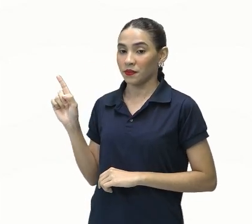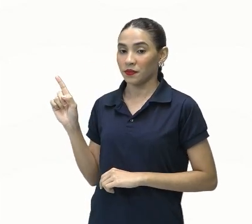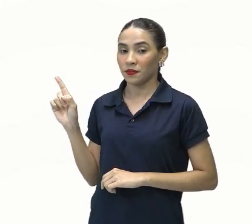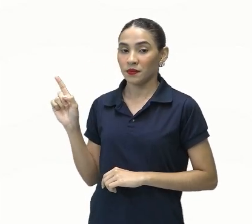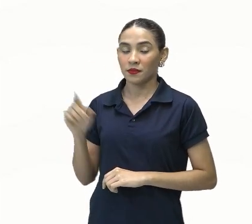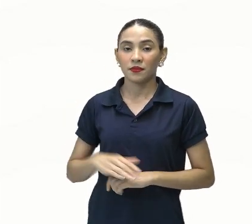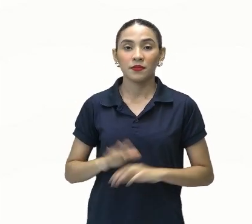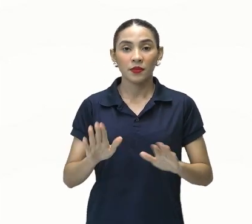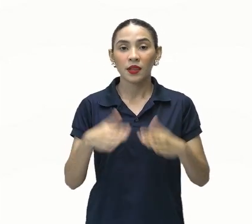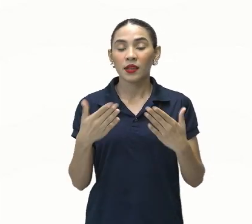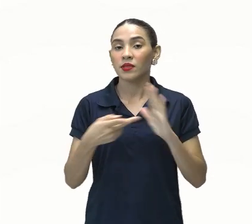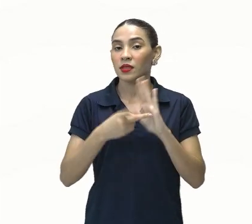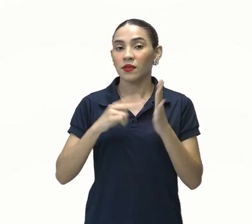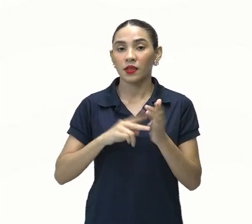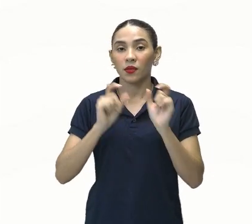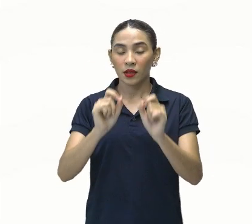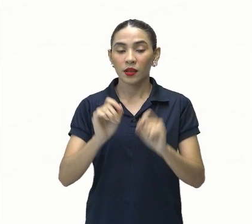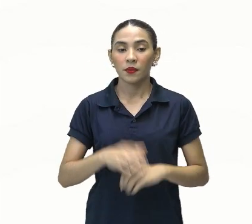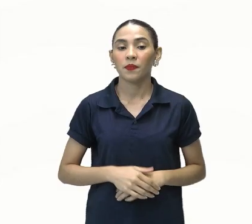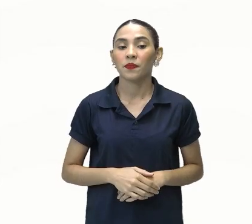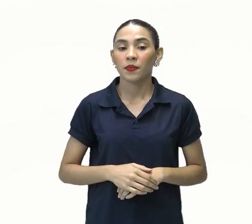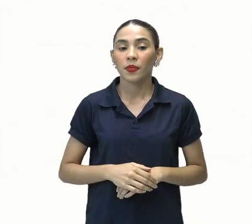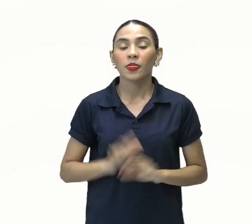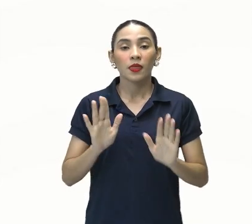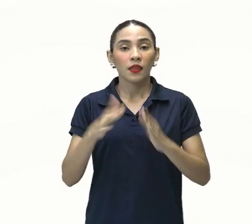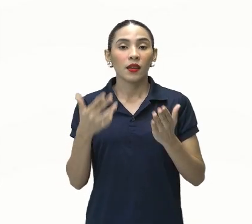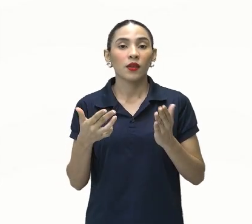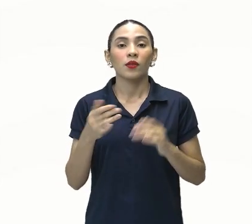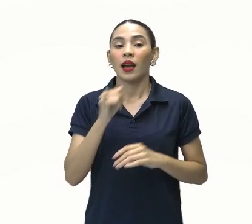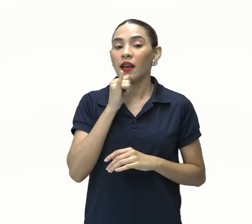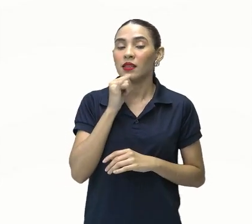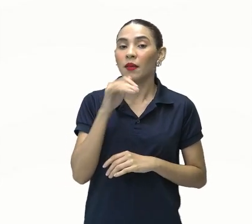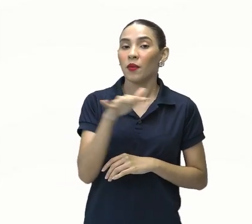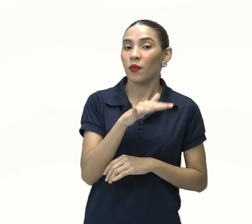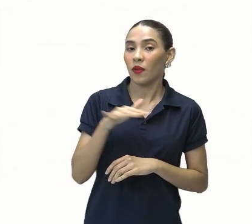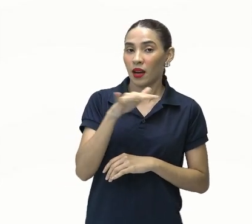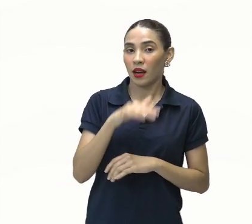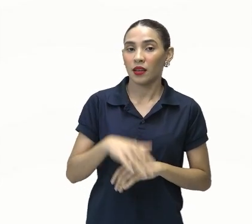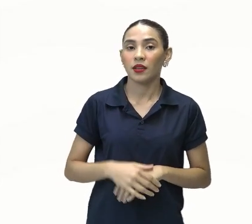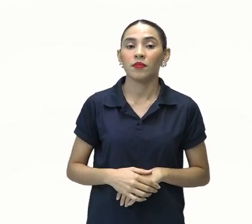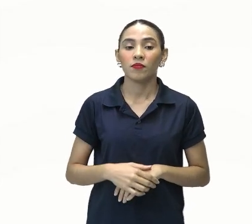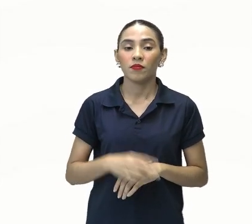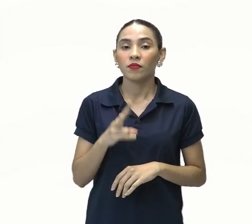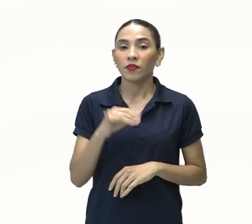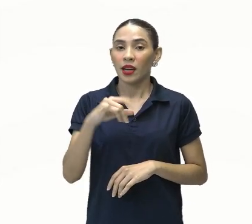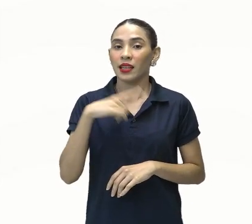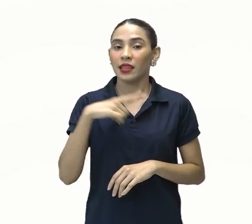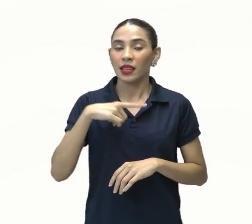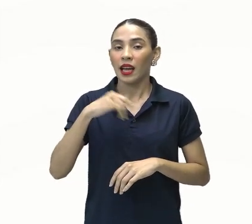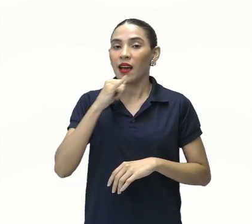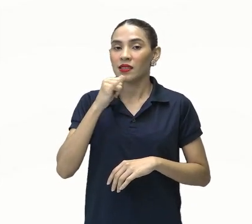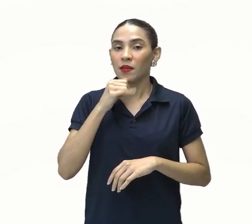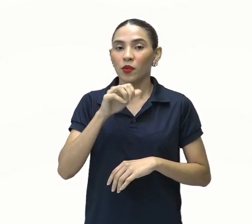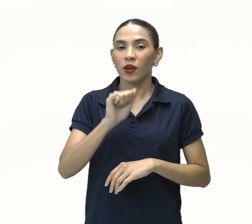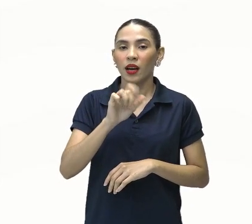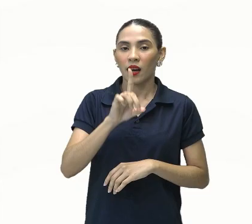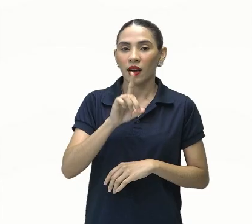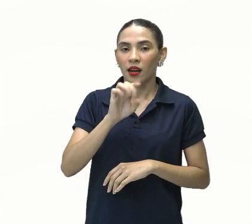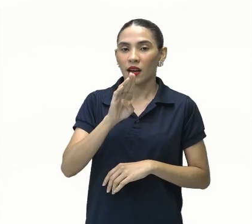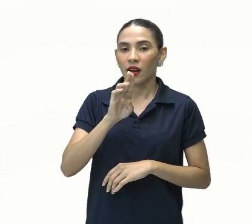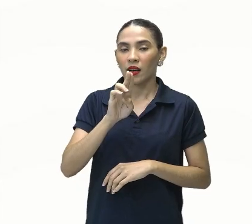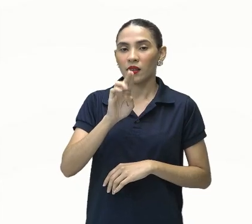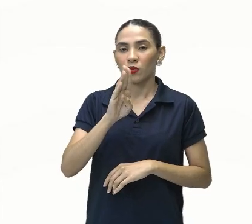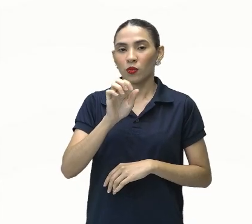64. Então, o que é que significa? Significa que se a minha área, que eu vou ter que adubar, for